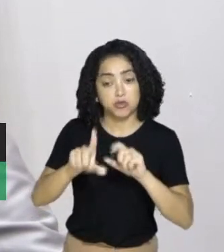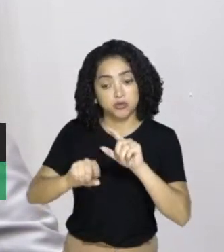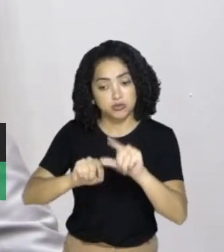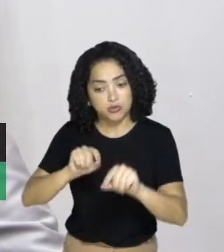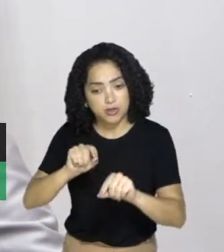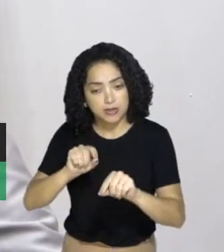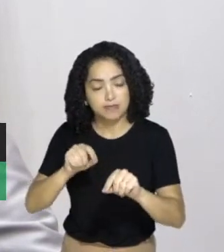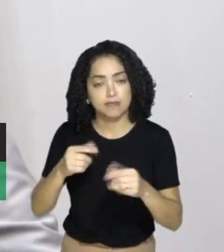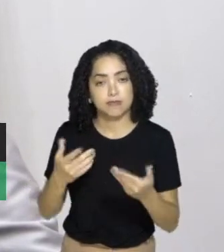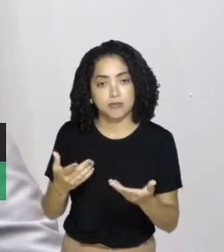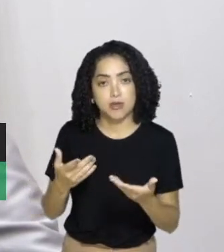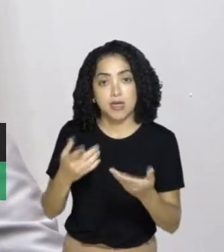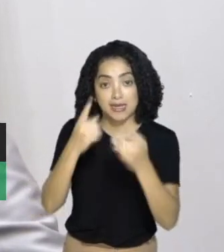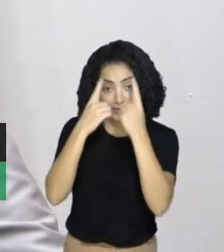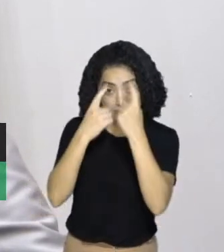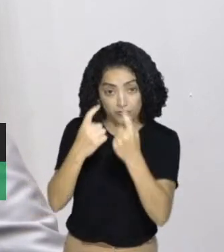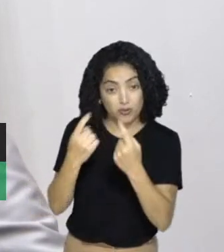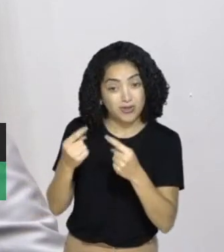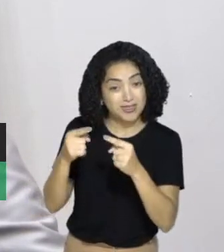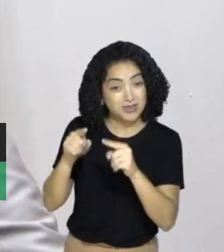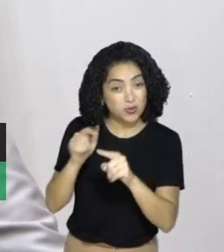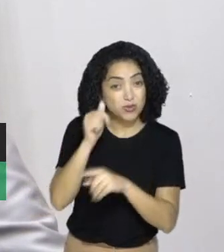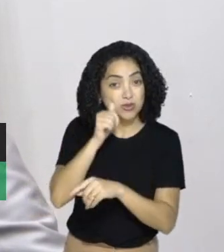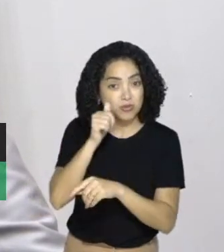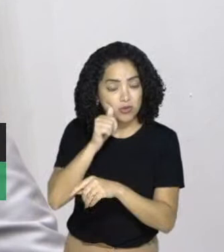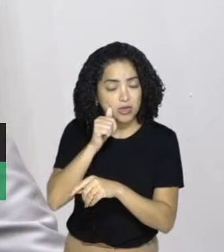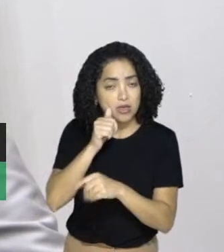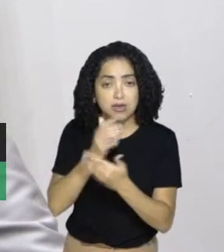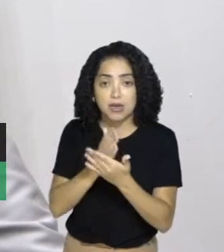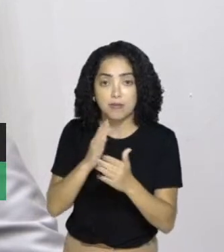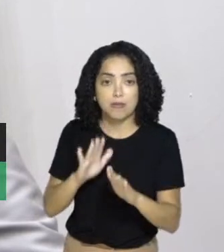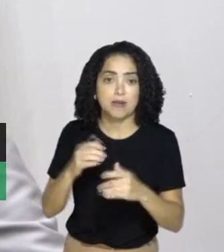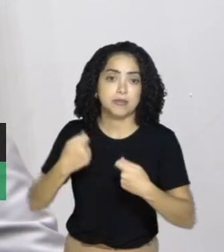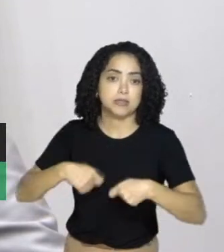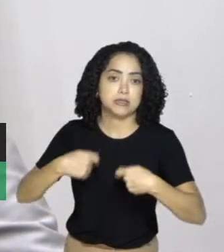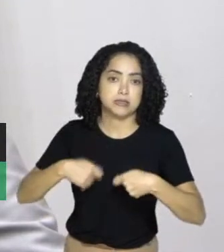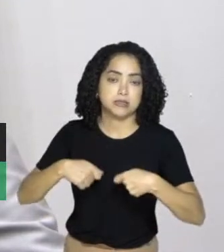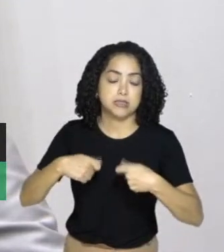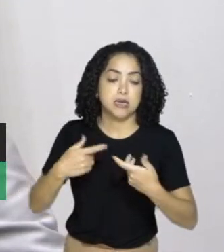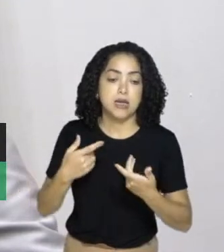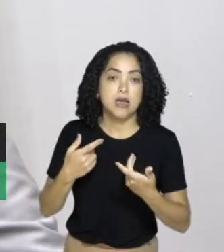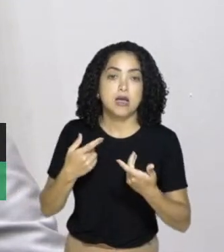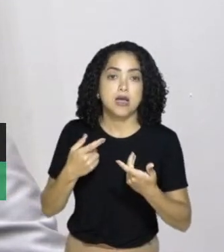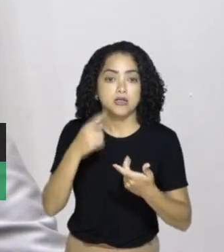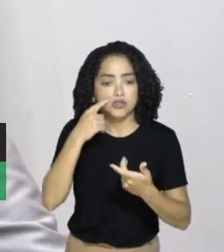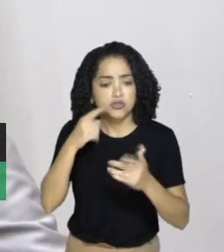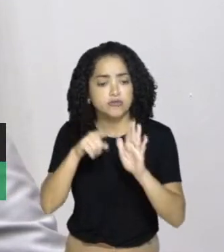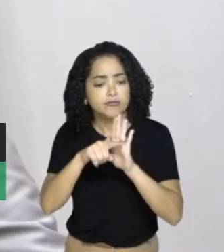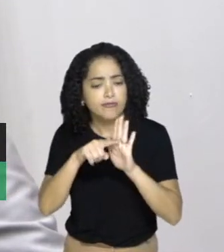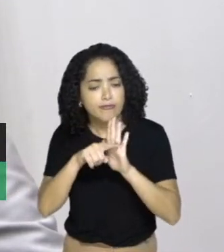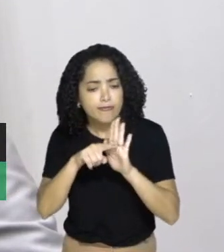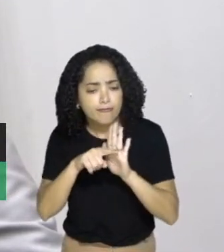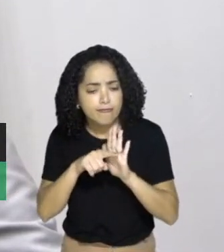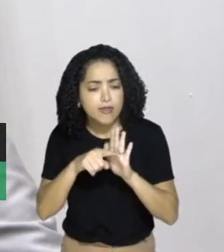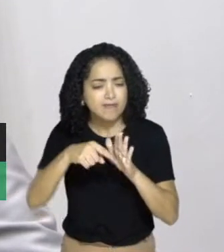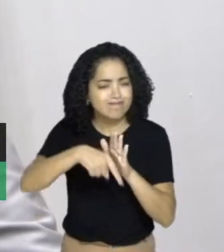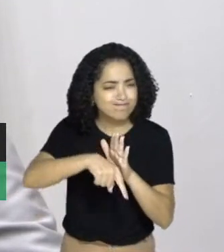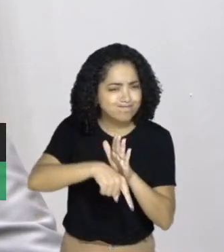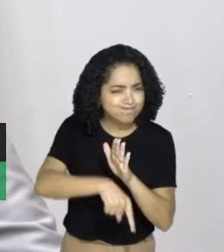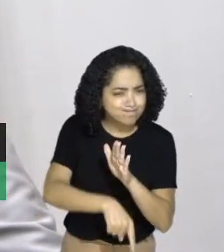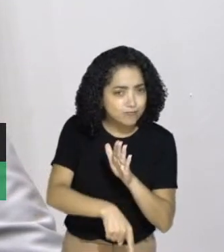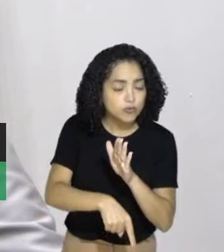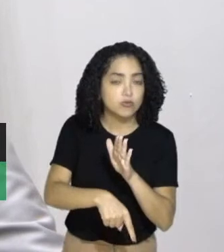E essa violência contra a mulher tem que parar. Se nós analisarmos no profundo, a raiz de todo o mal